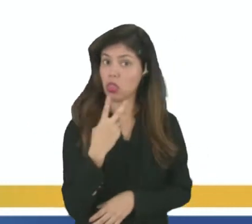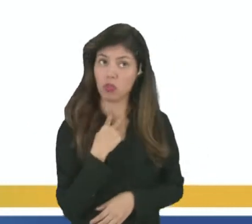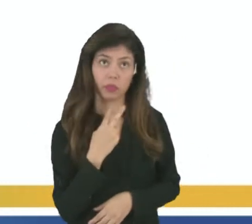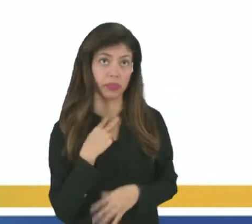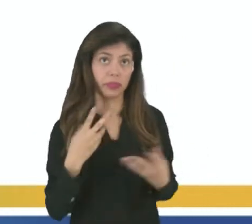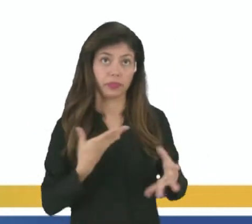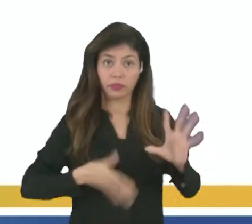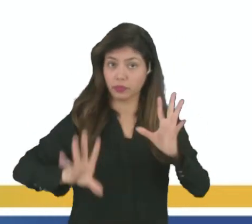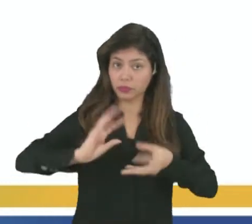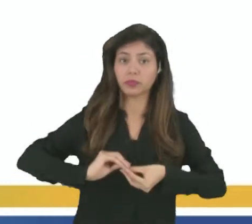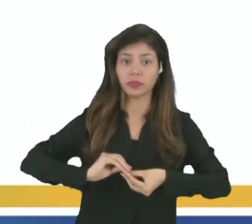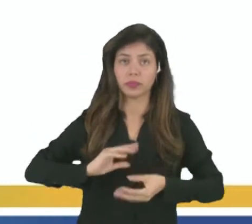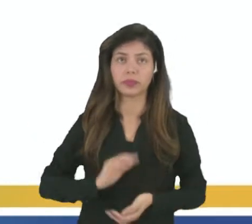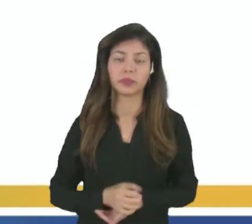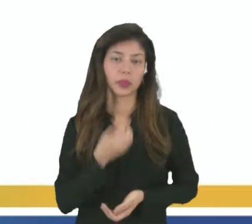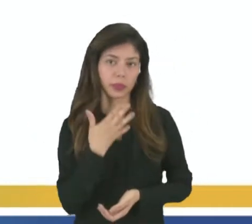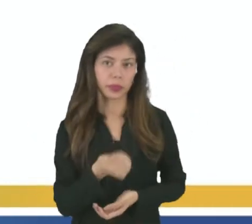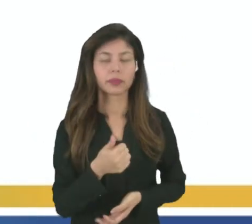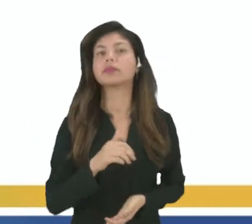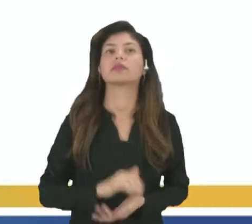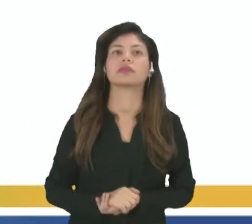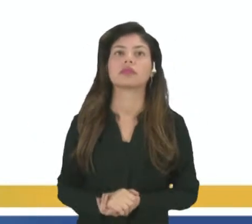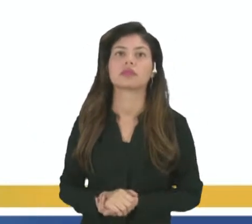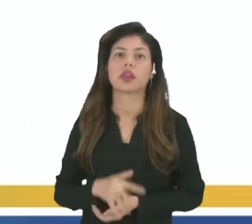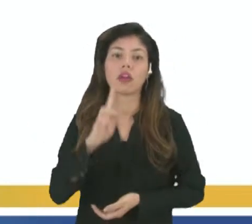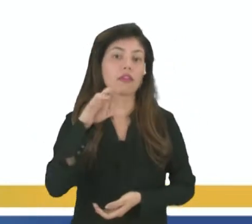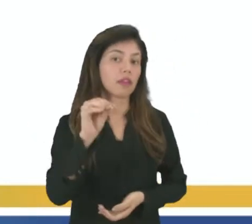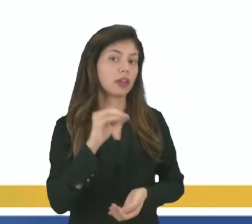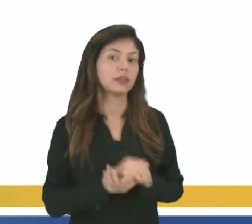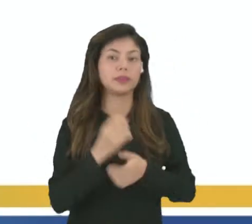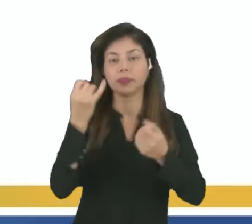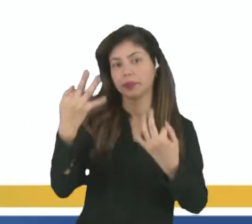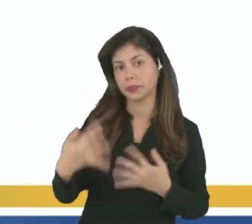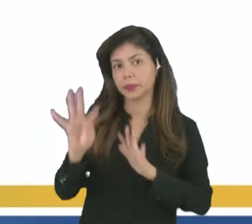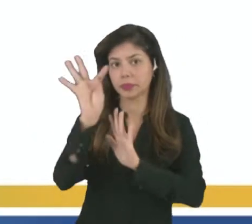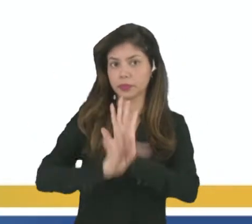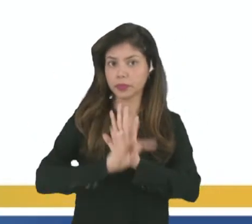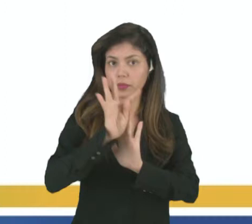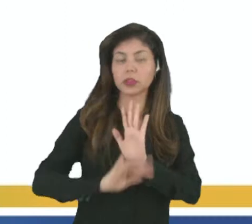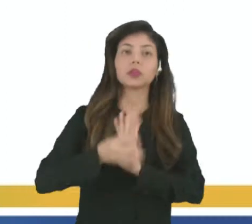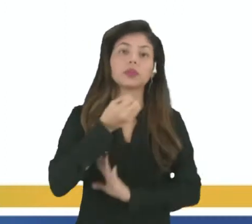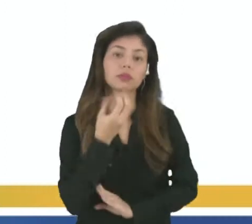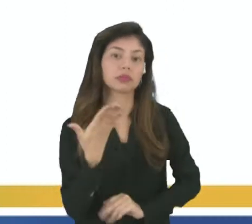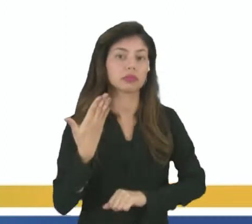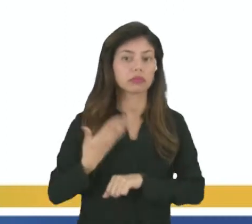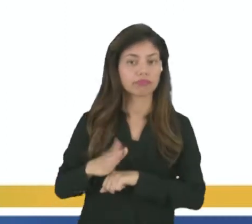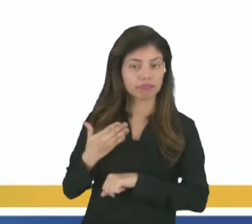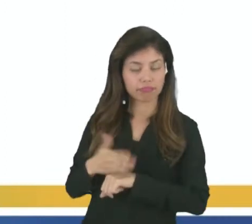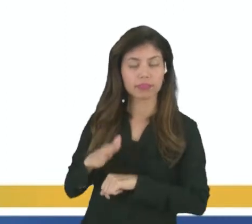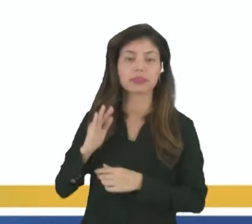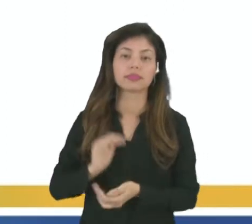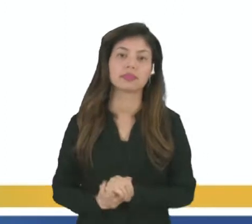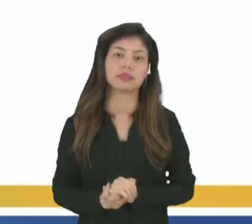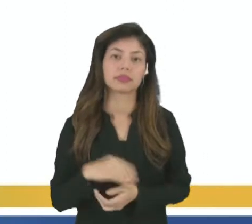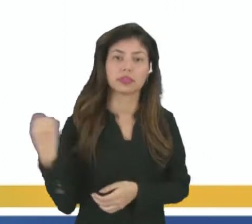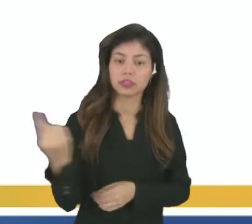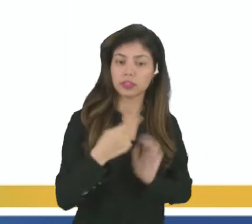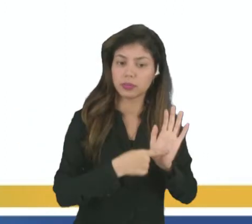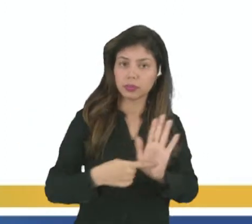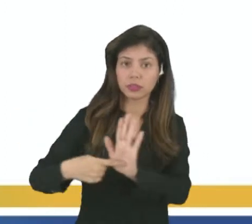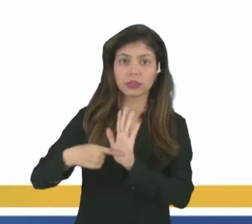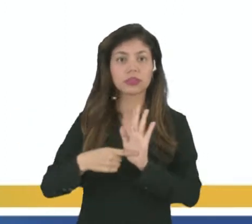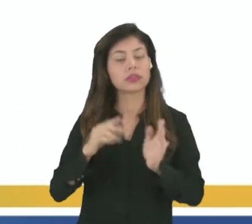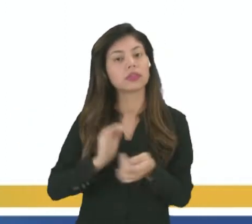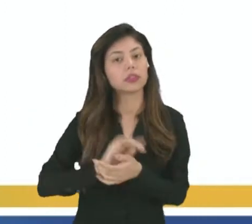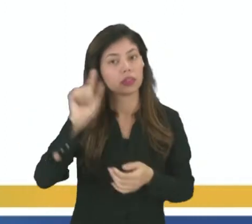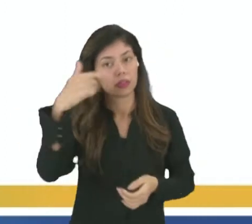nós vamos resumi-lo. Tá bom? O fato de sintetizar o texto é um bom exercício para que a gente mostre